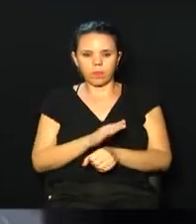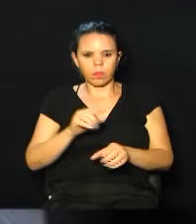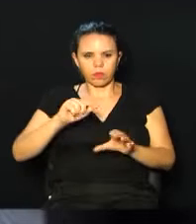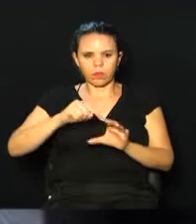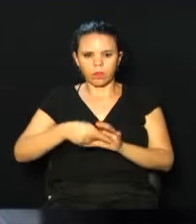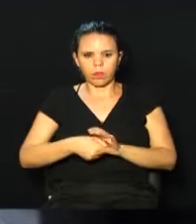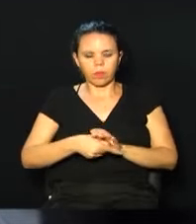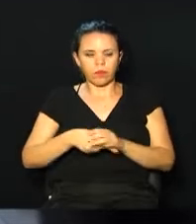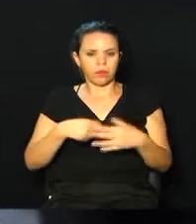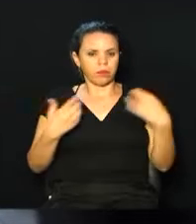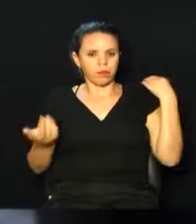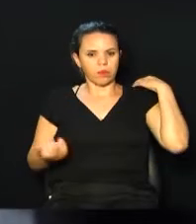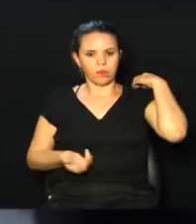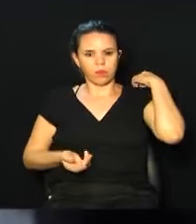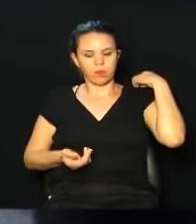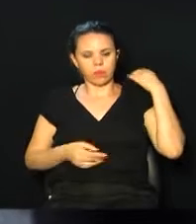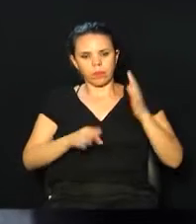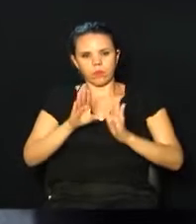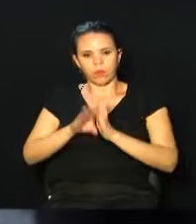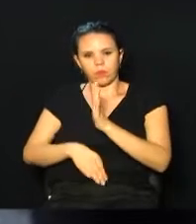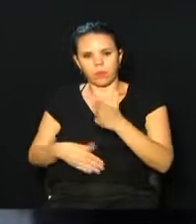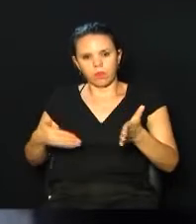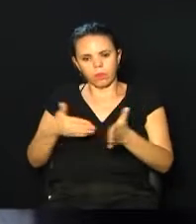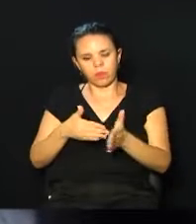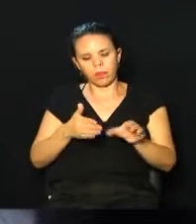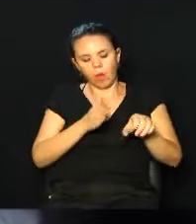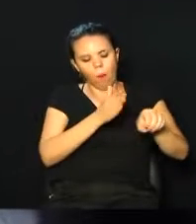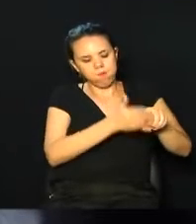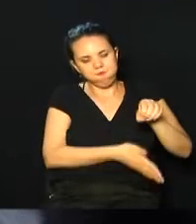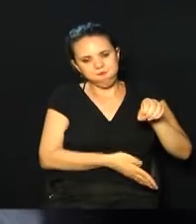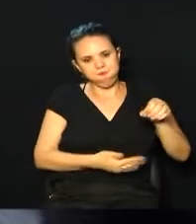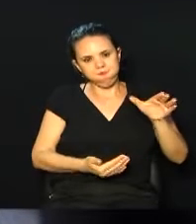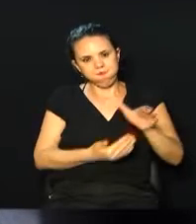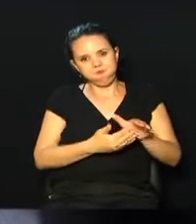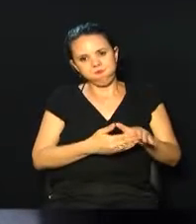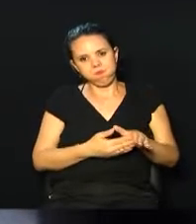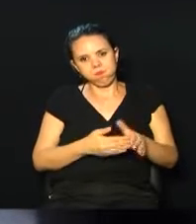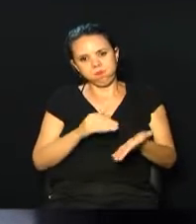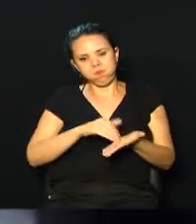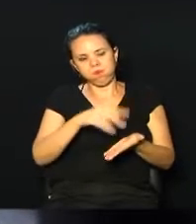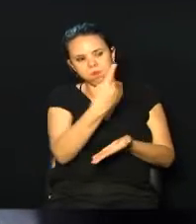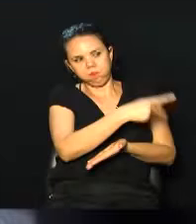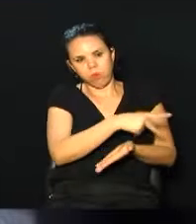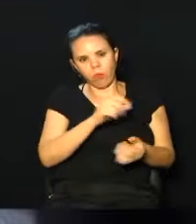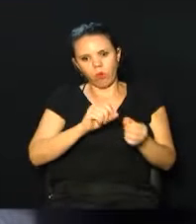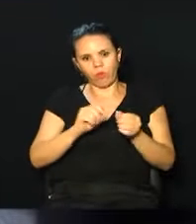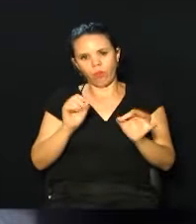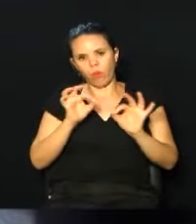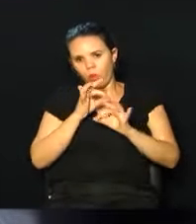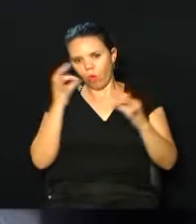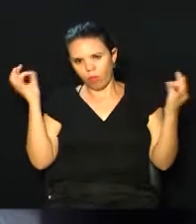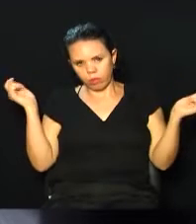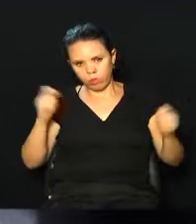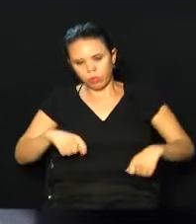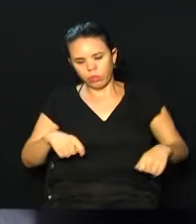aprofundada, né? Além de tirar obstáculos, que é o que a Secretaria do Paulela faz com bastante competência, já regularmente,